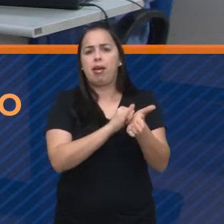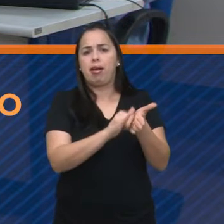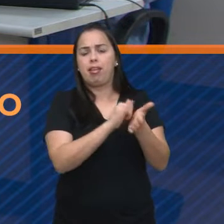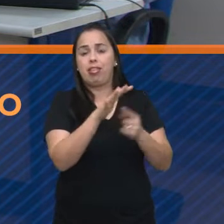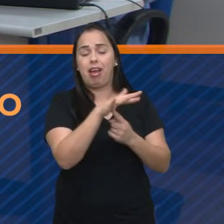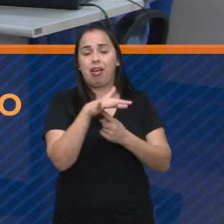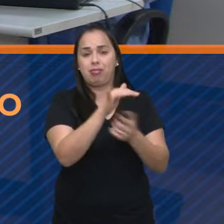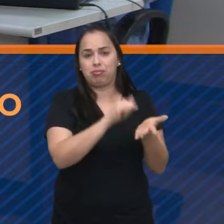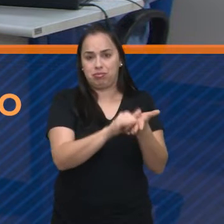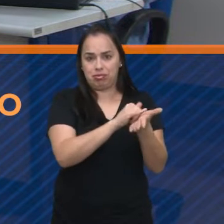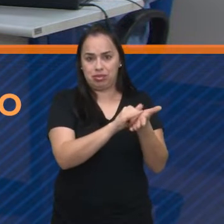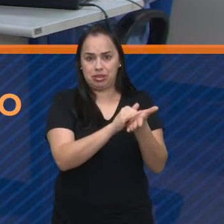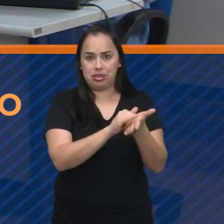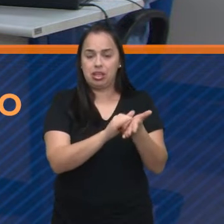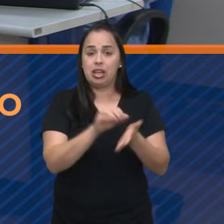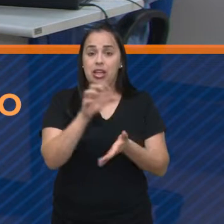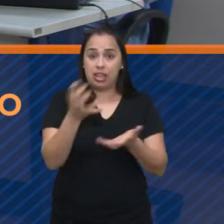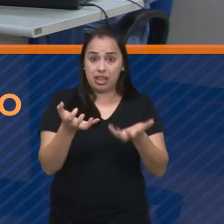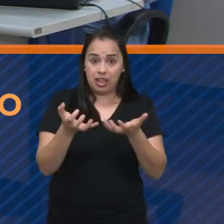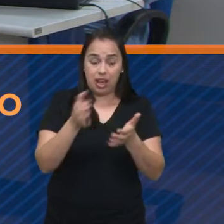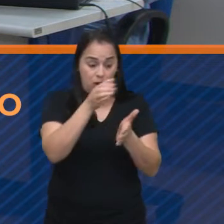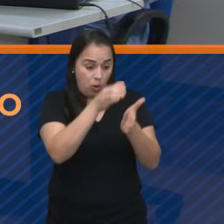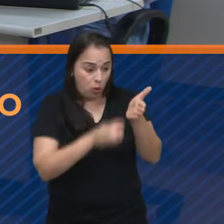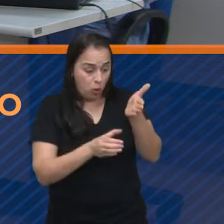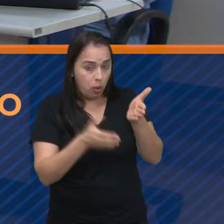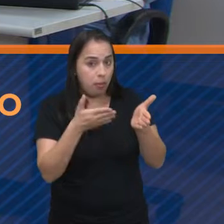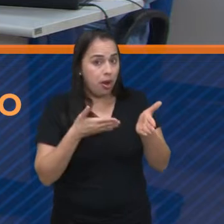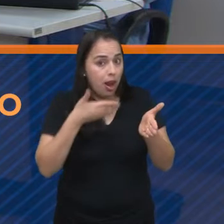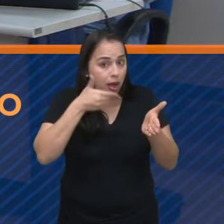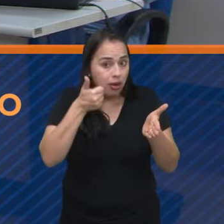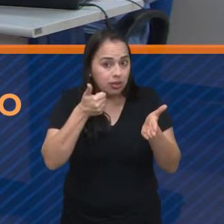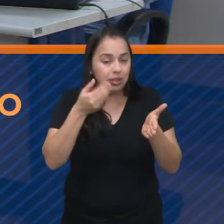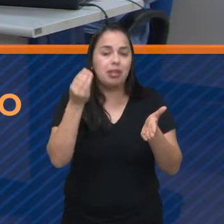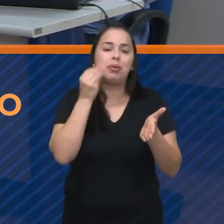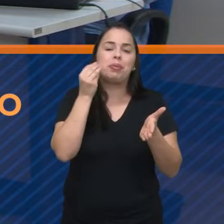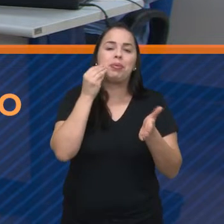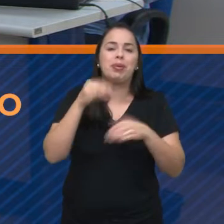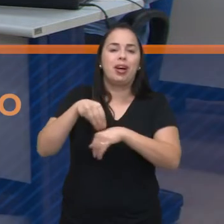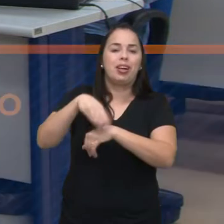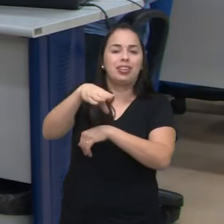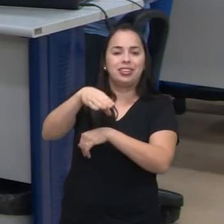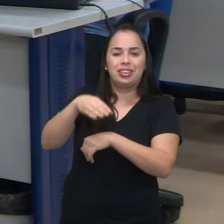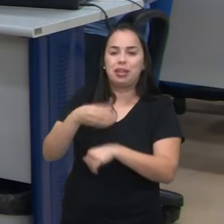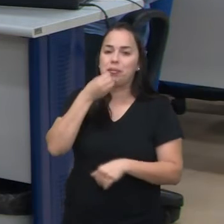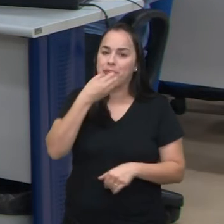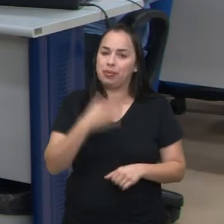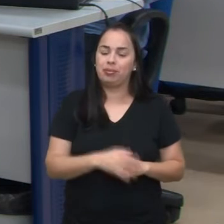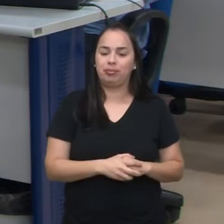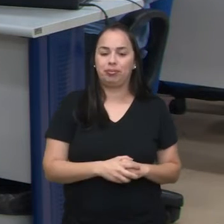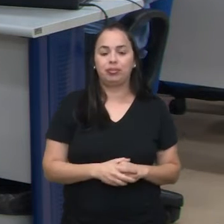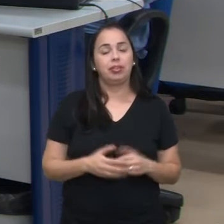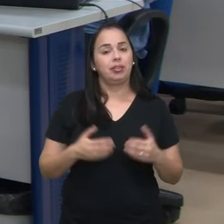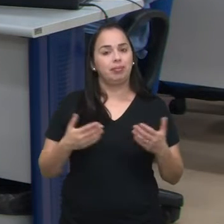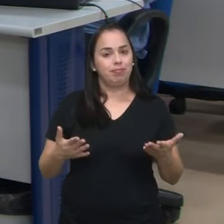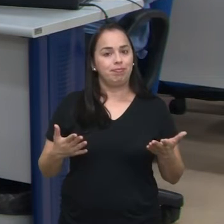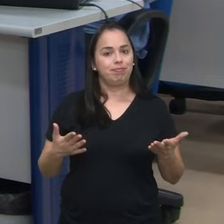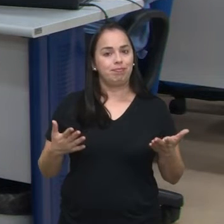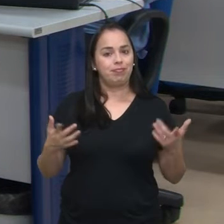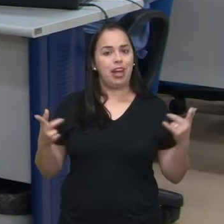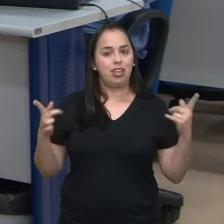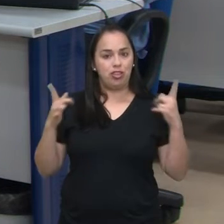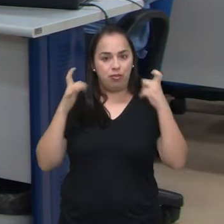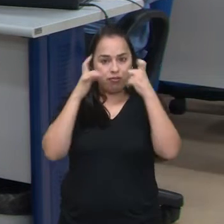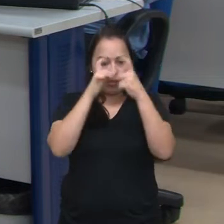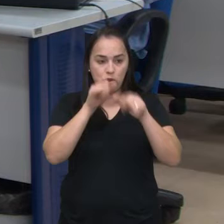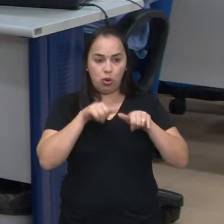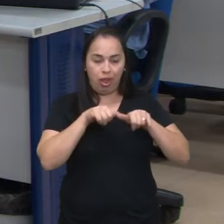para quem quer aprimorar o currículo ou garantir uma oportunidade de trabalho Taí uma boa dica bom realmente está